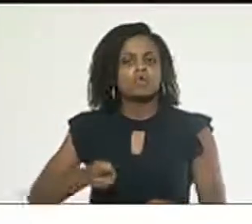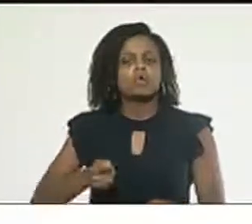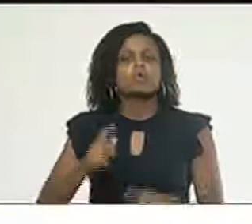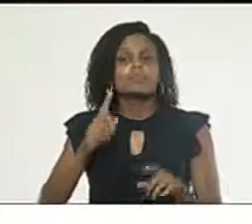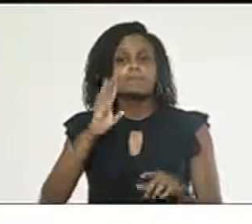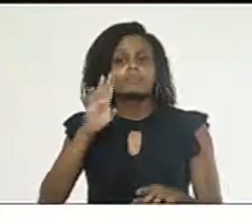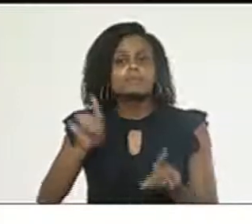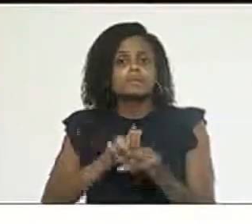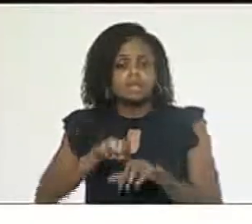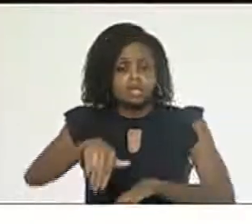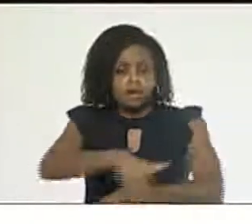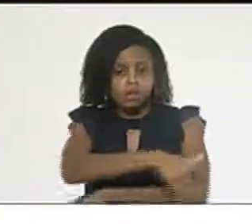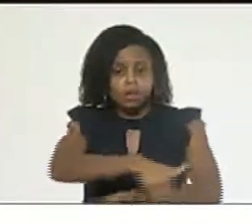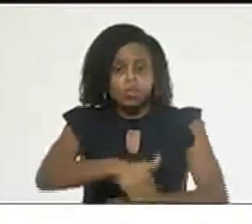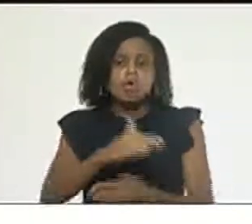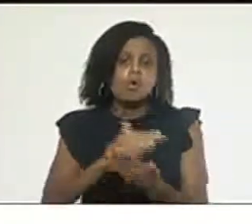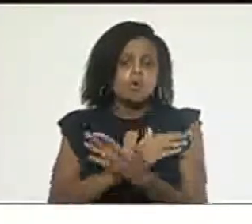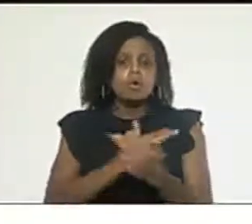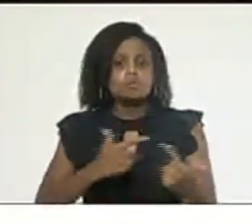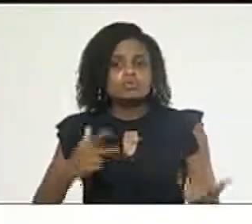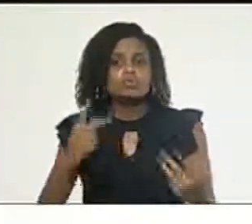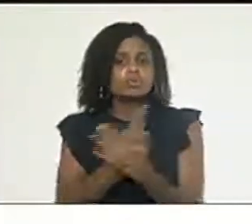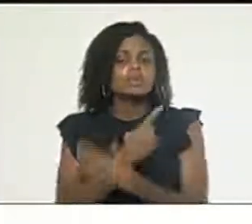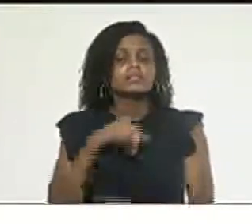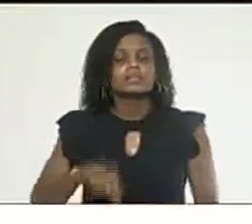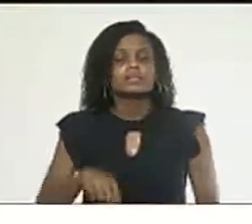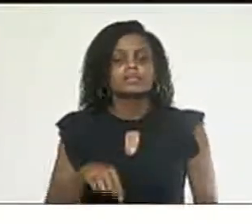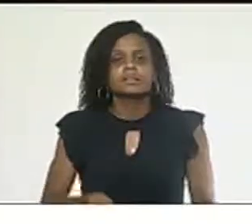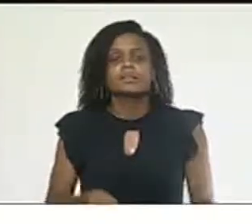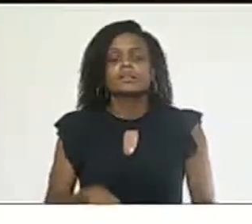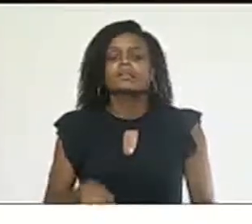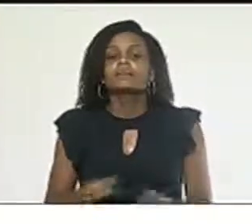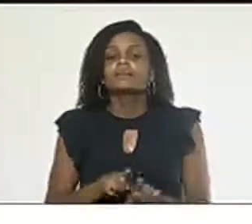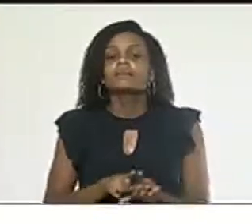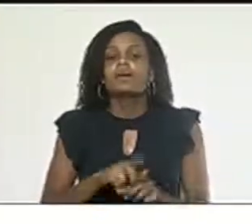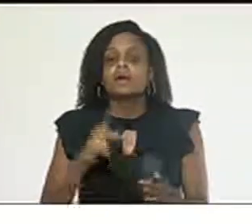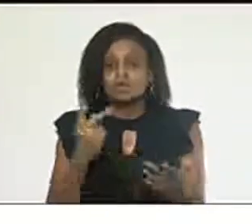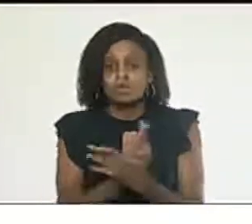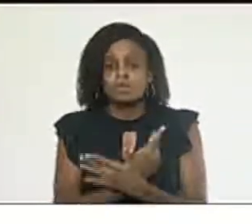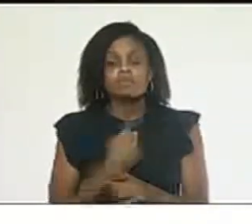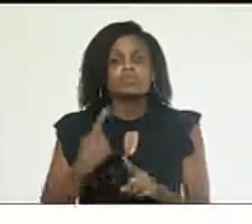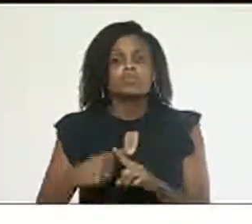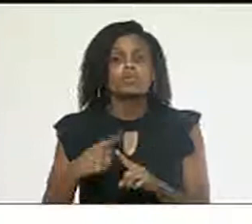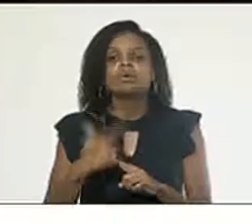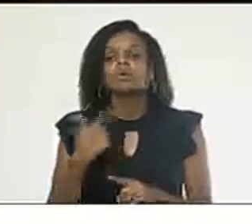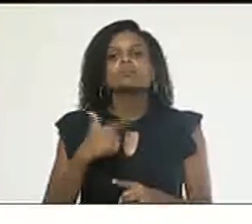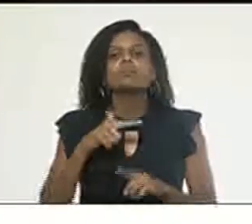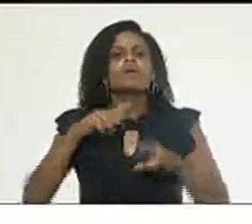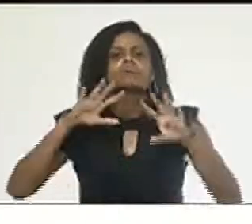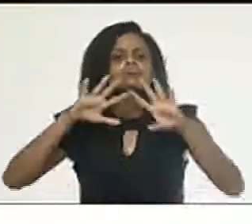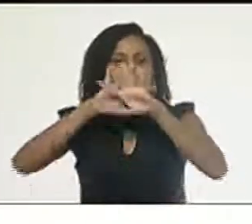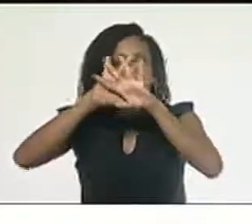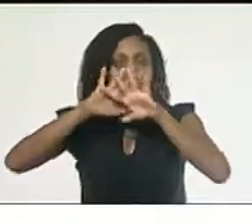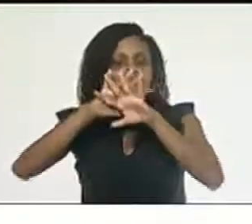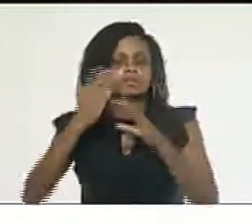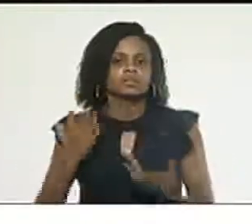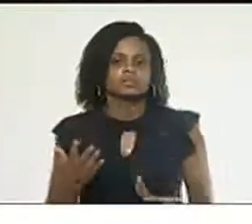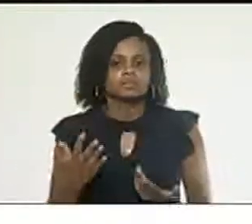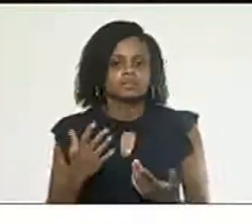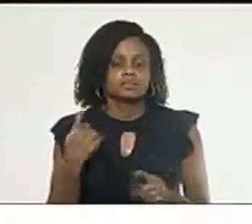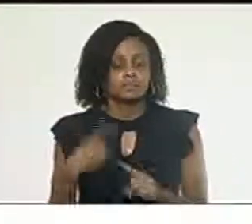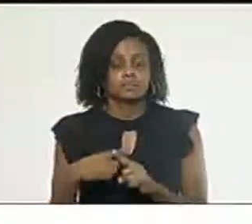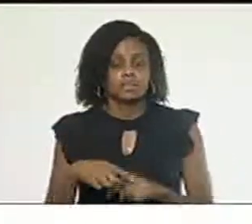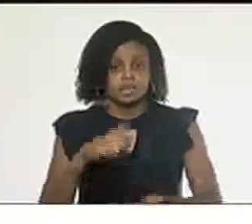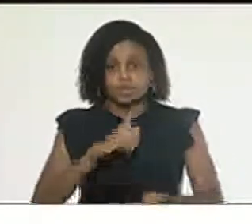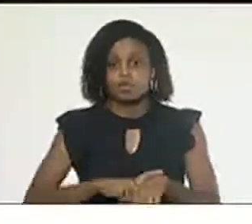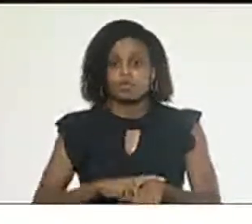ruas, determinadas coisas que acontecem aqui e acontecem porque não existe a transparência. Porque na hora